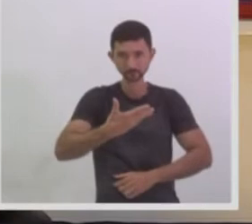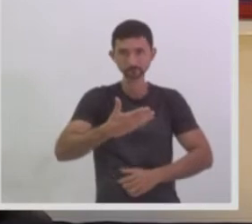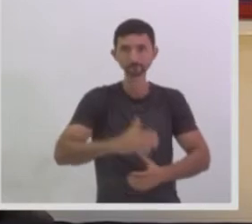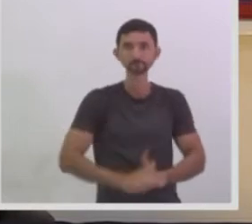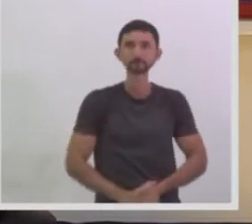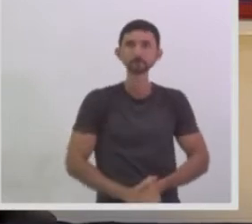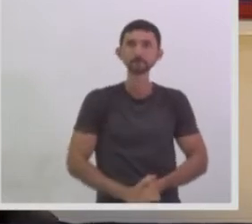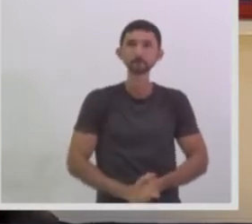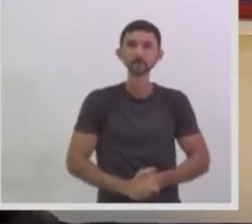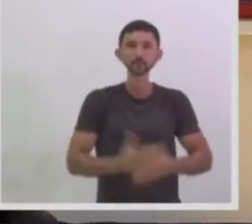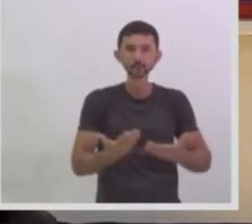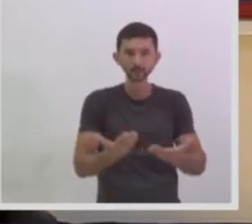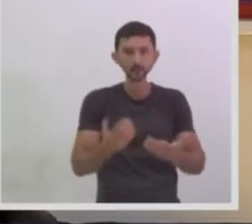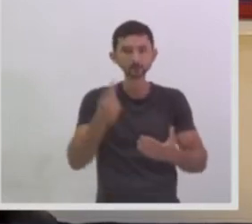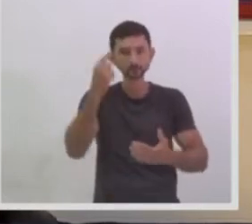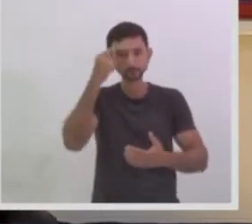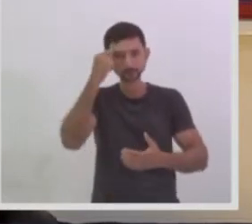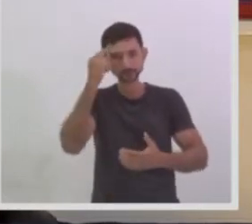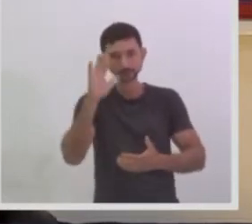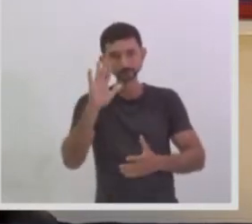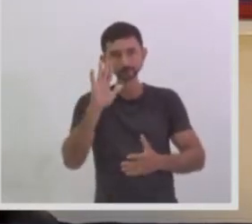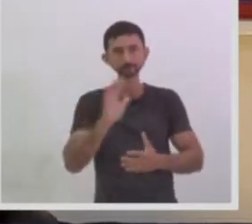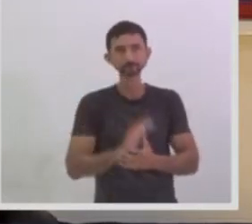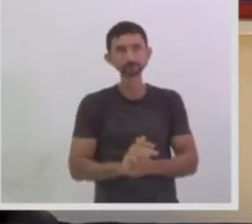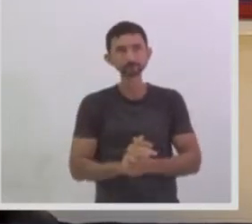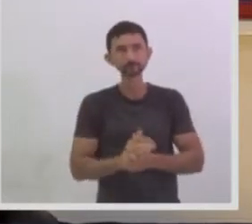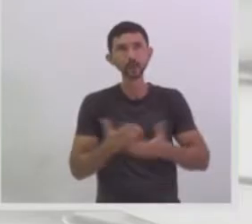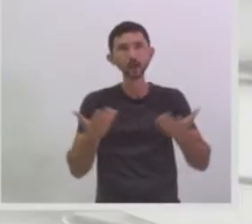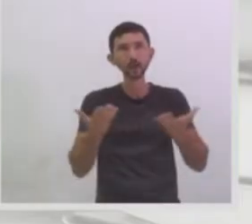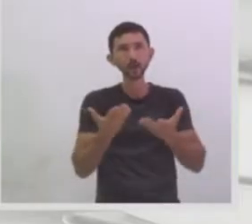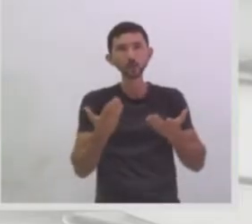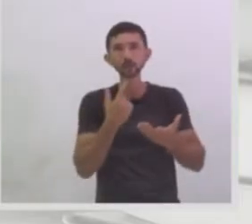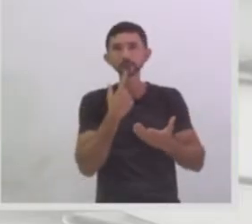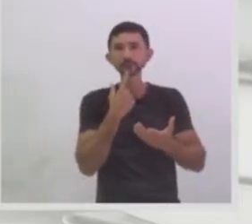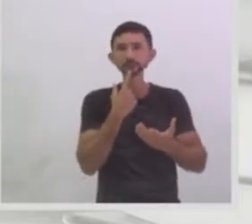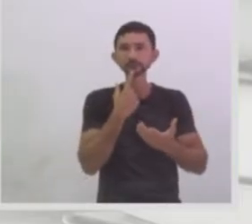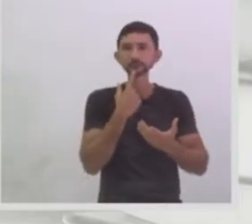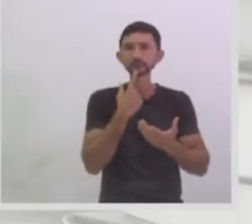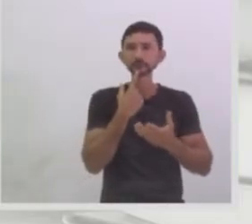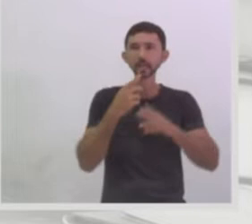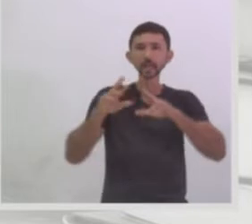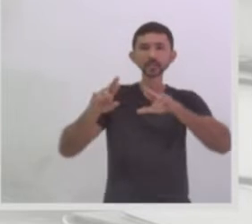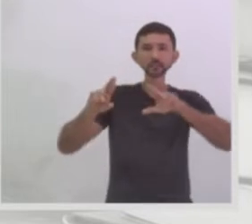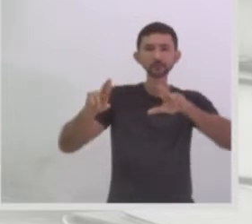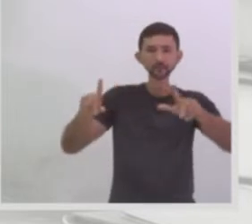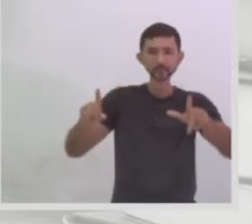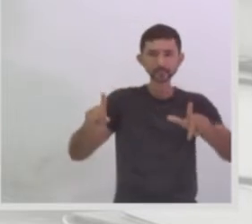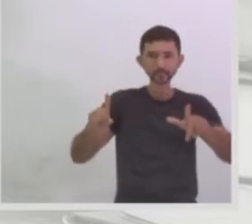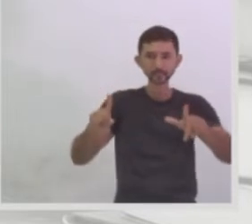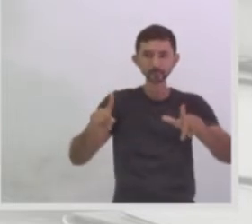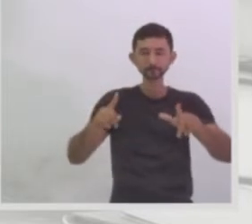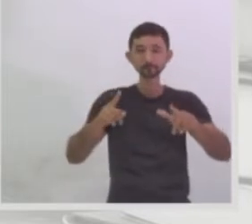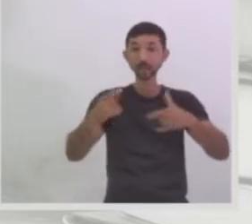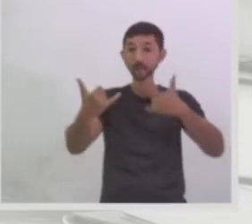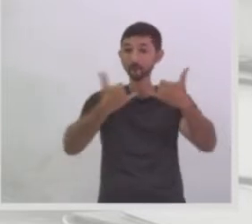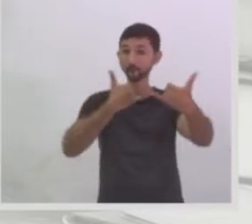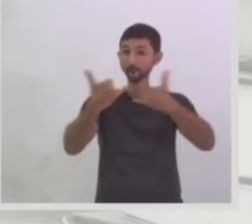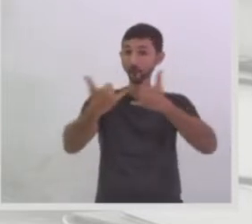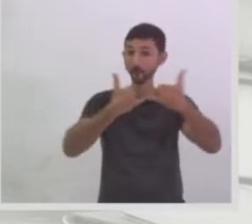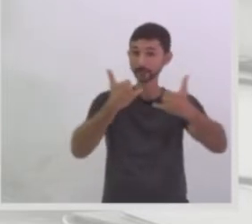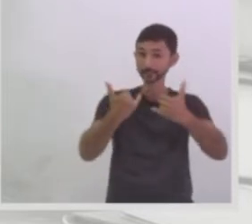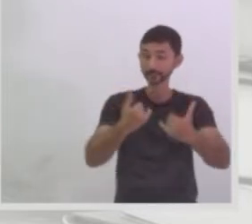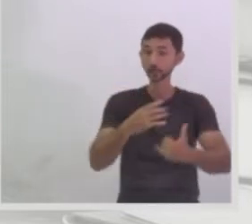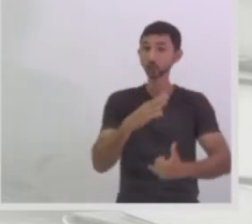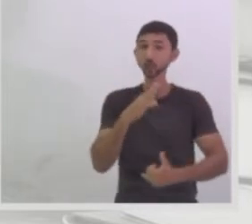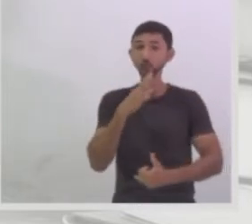Vamos refletir um pouco nesse momento sobre a diferença entre informação e conhecimento. Nós